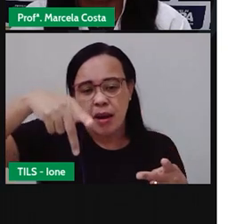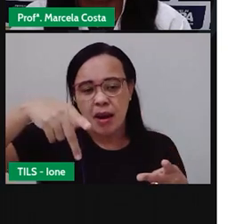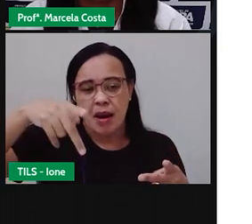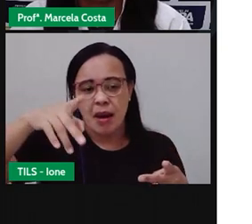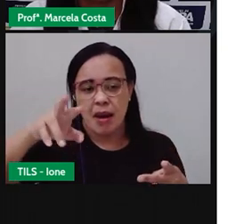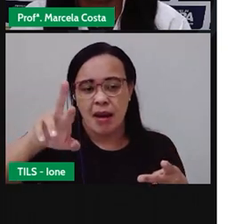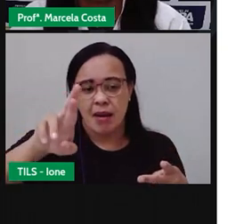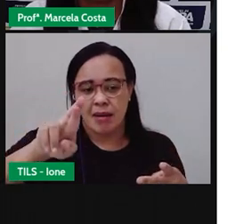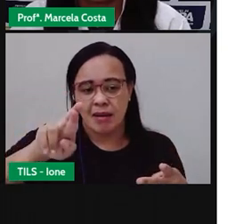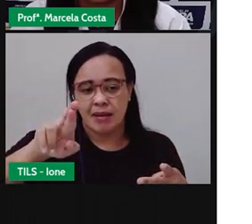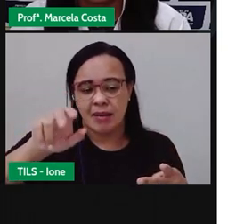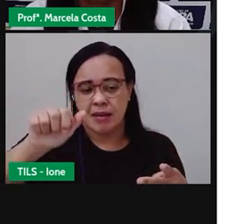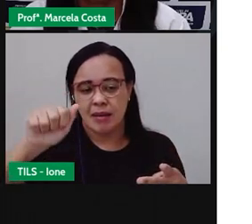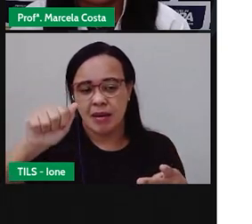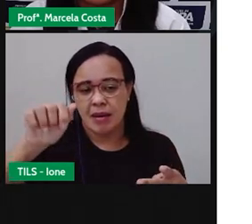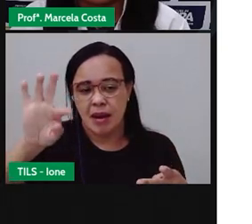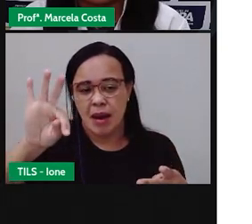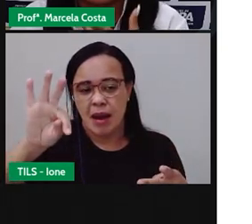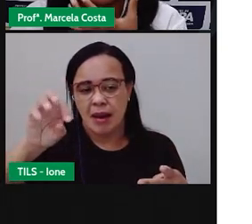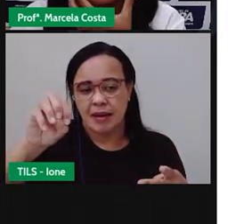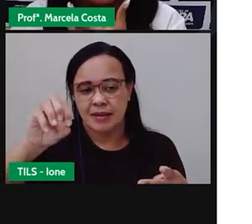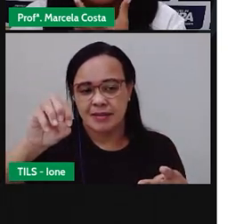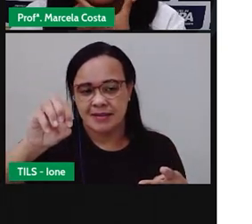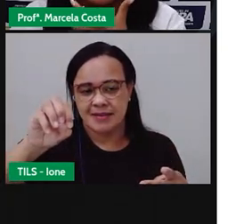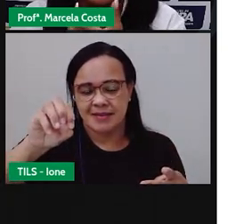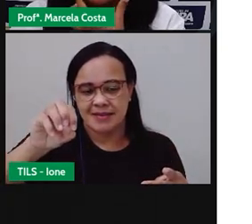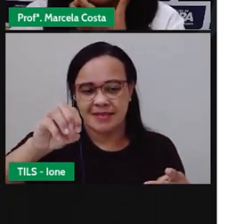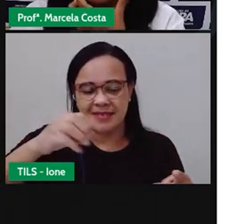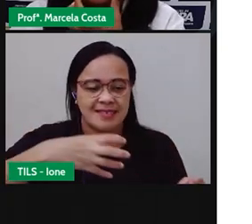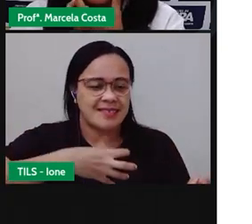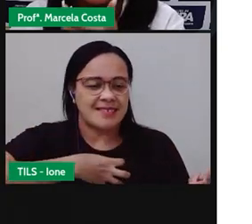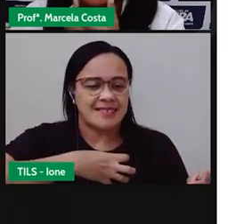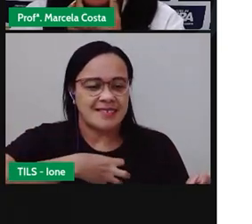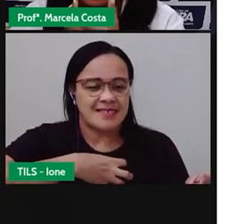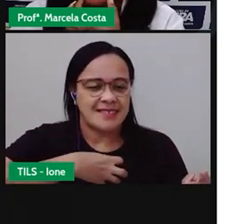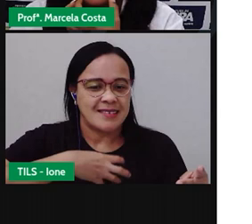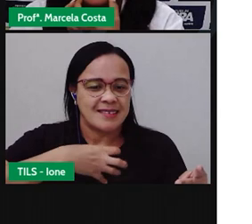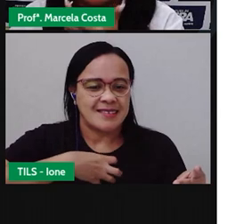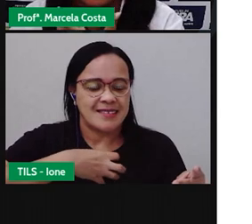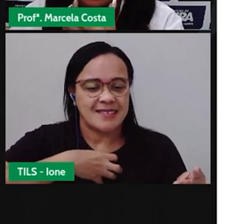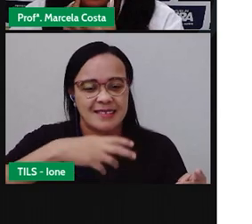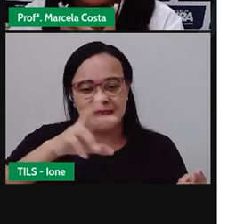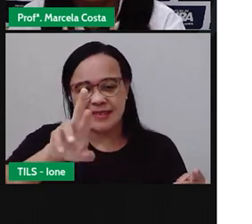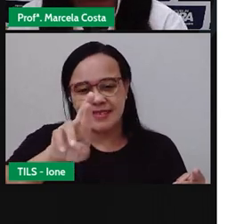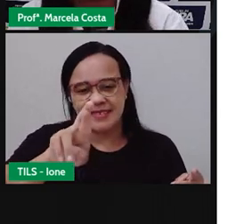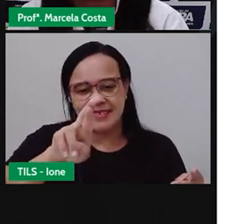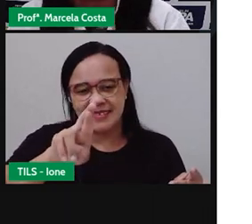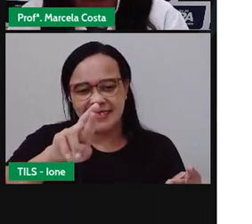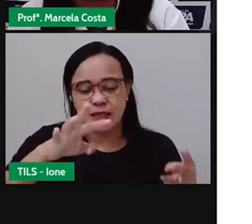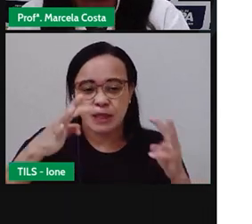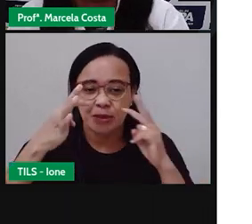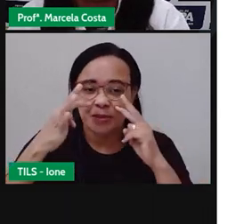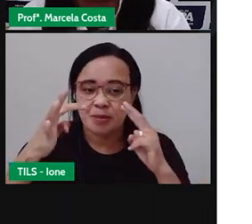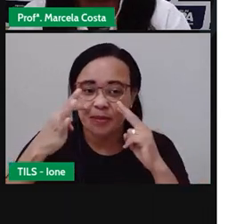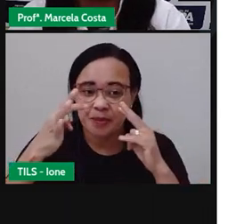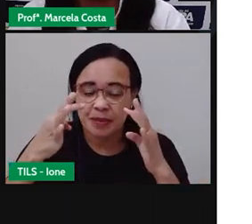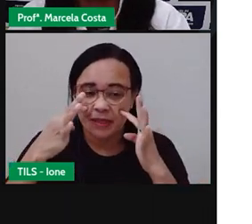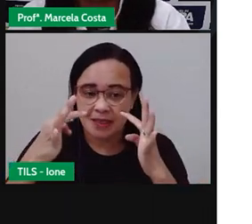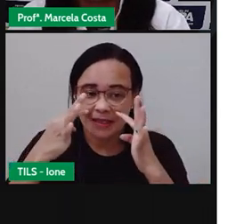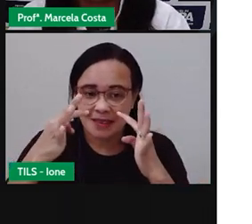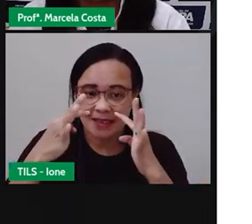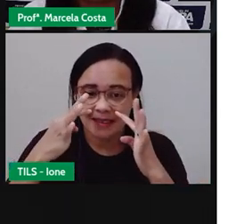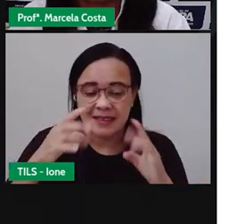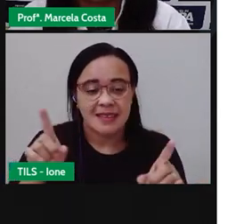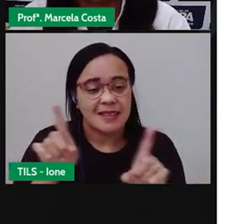prato hahaha olha eu sou um rei quando a gente fala tem